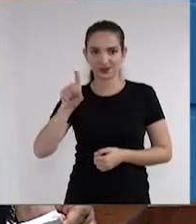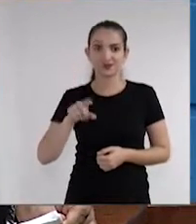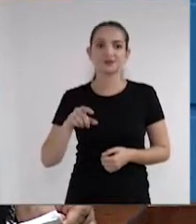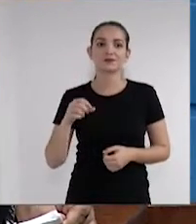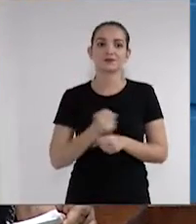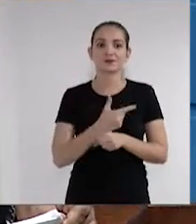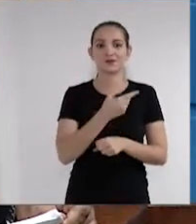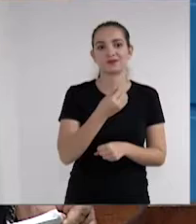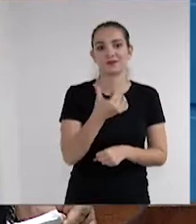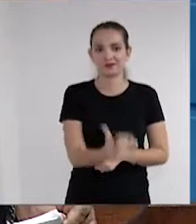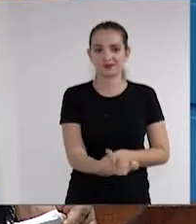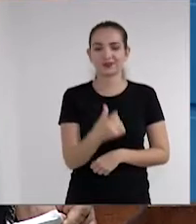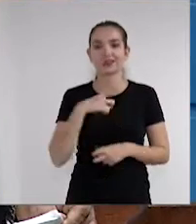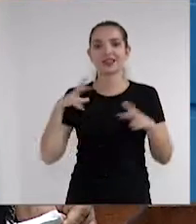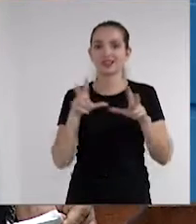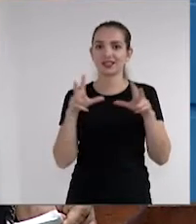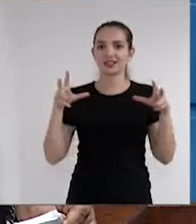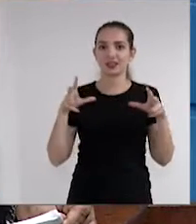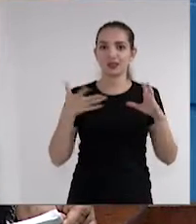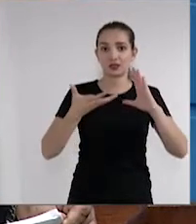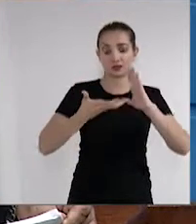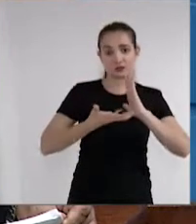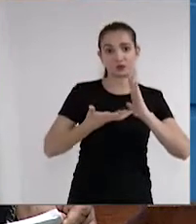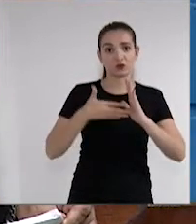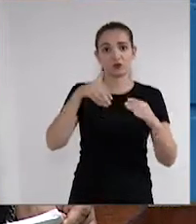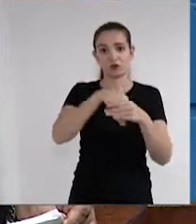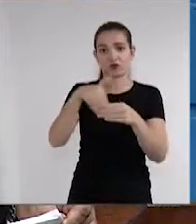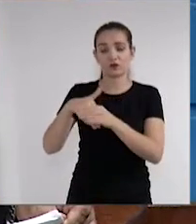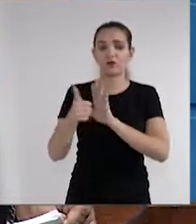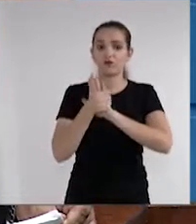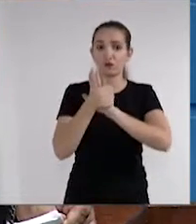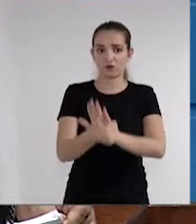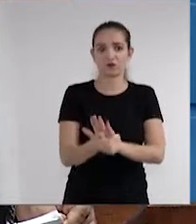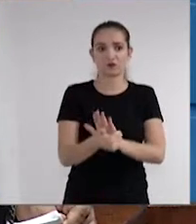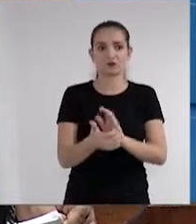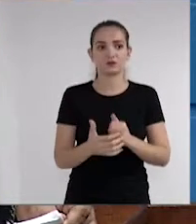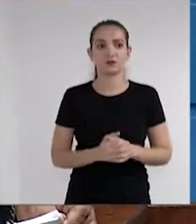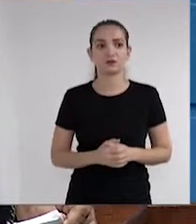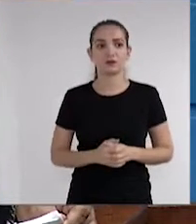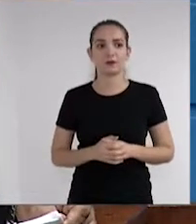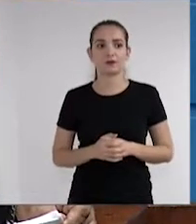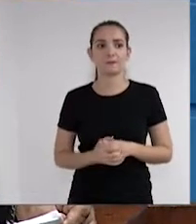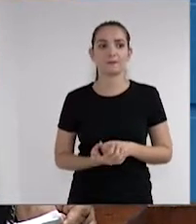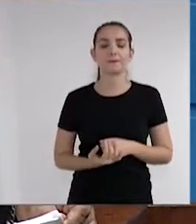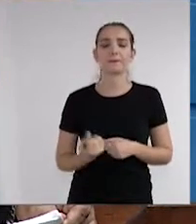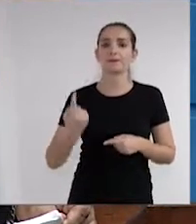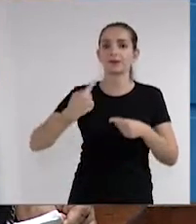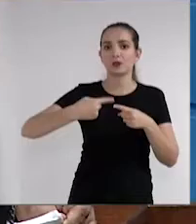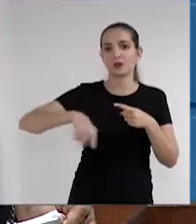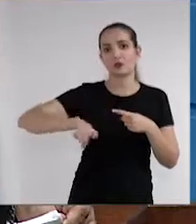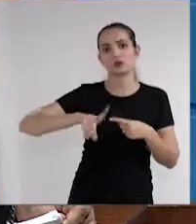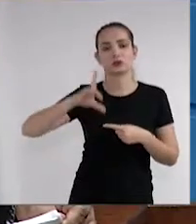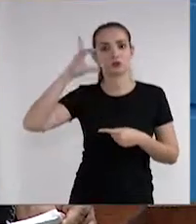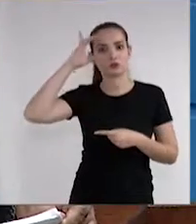2016, a Câmara dos Deputados votava a favor do impeachment da presidência Dilma Rousseff.